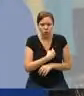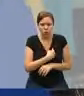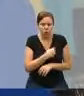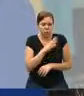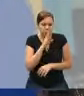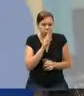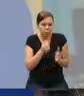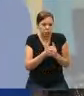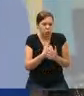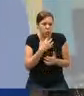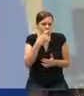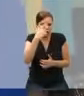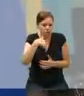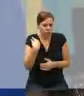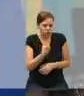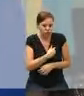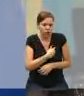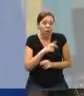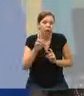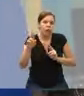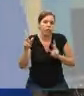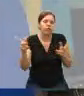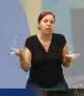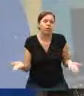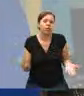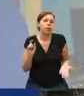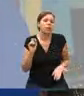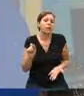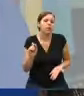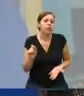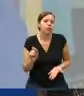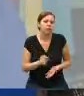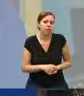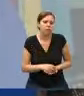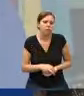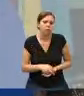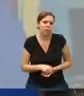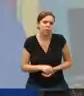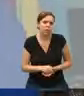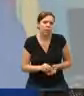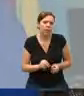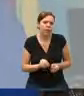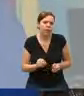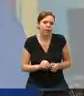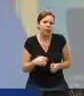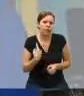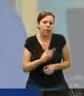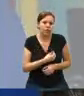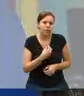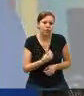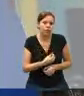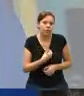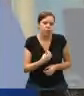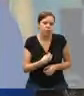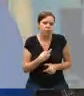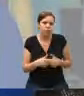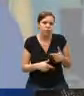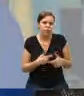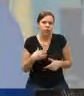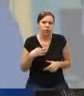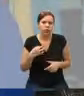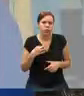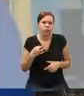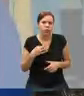a diferença que faz na nossa vida um trabalho voluntário, não tem